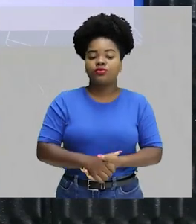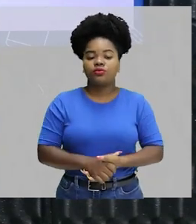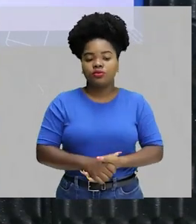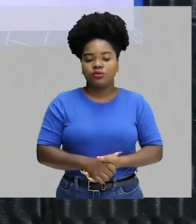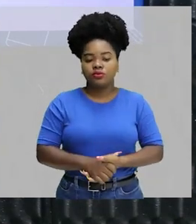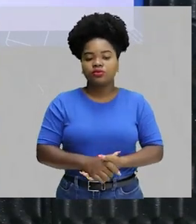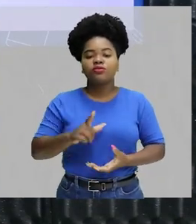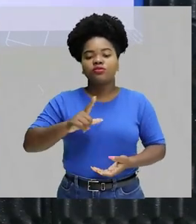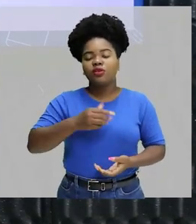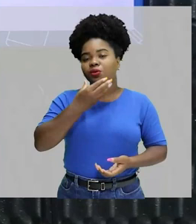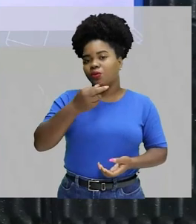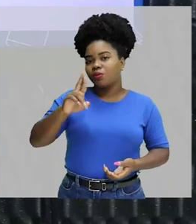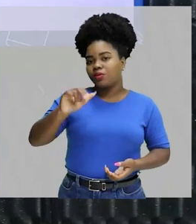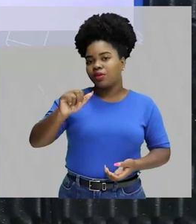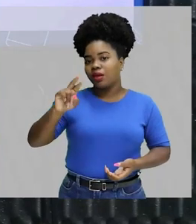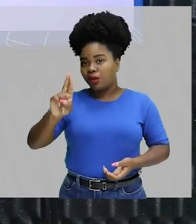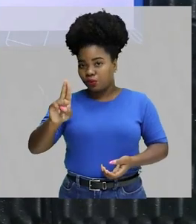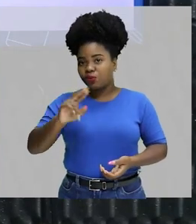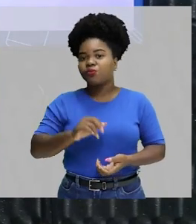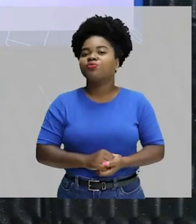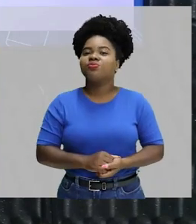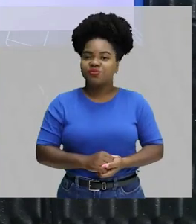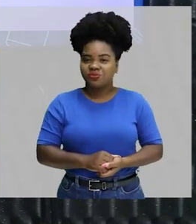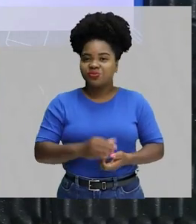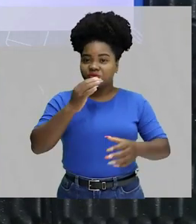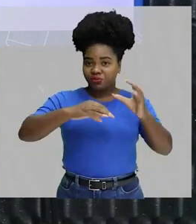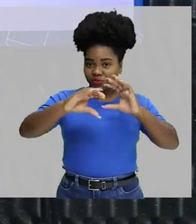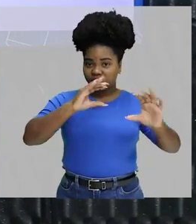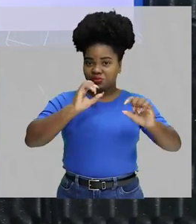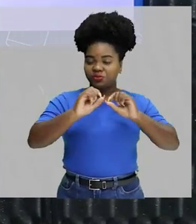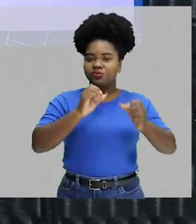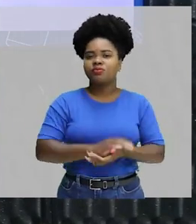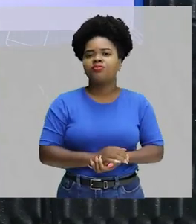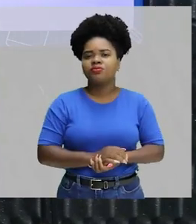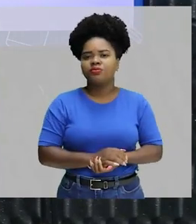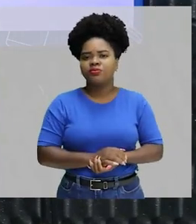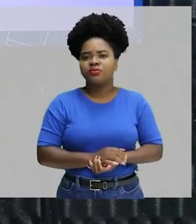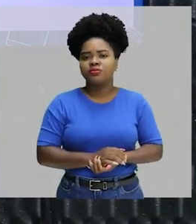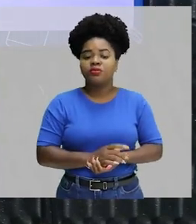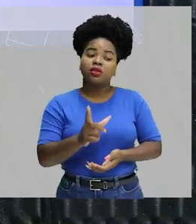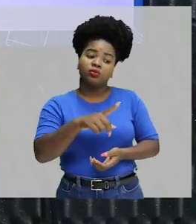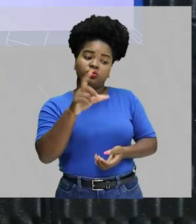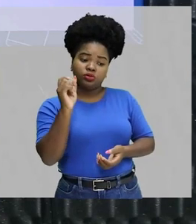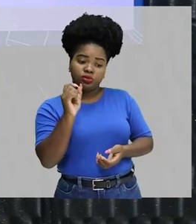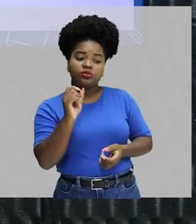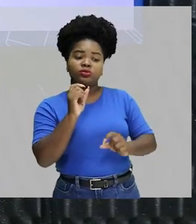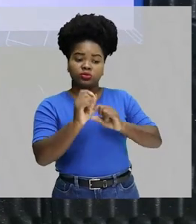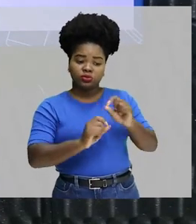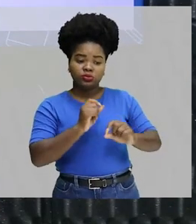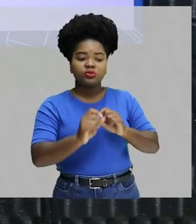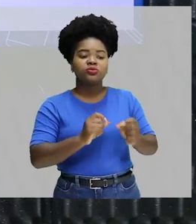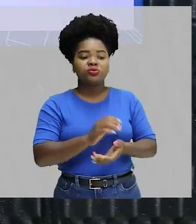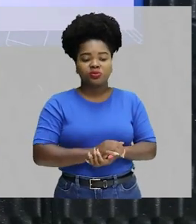Raul Seixas disse numa canção que ele disse o seguinte prefiro ser essa